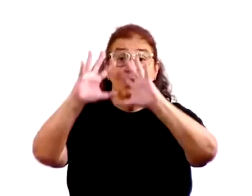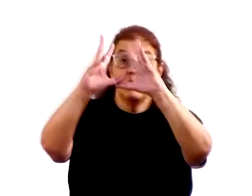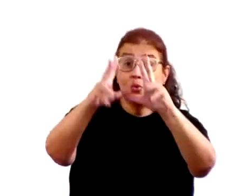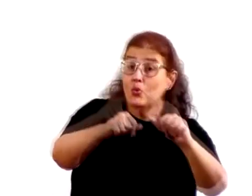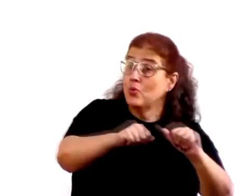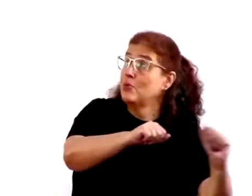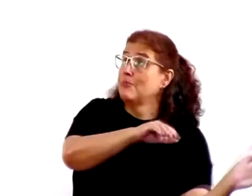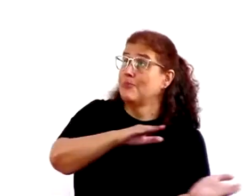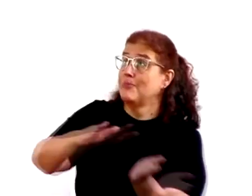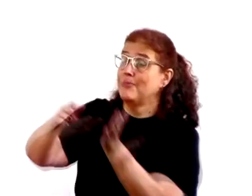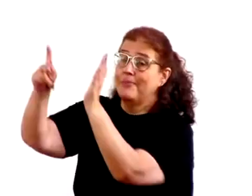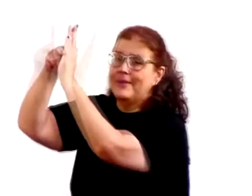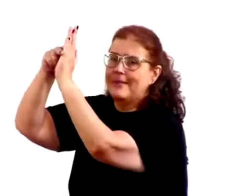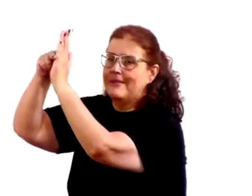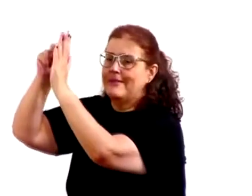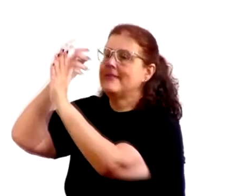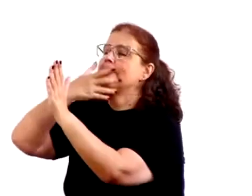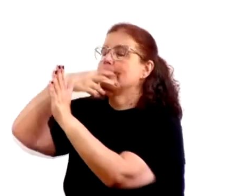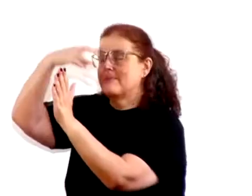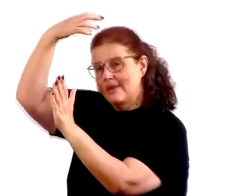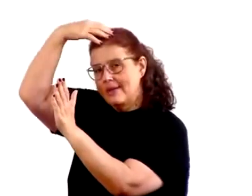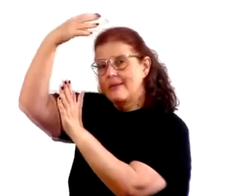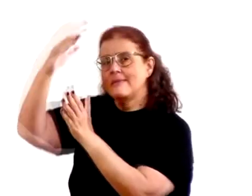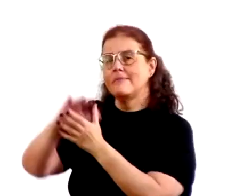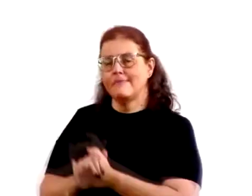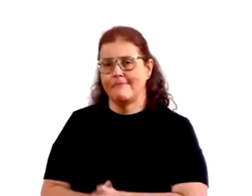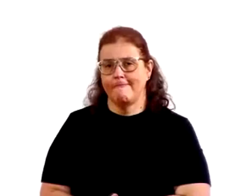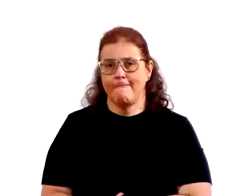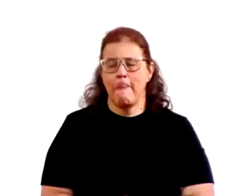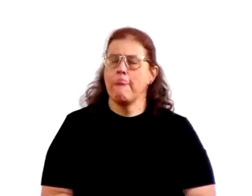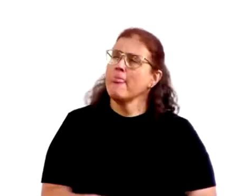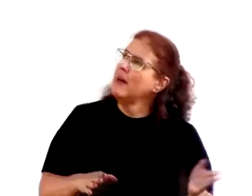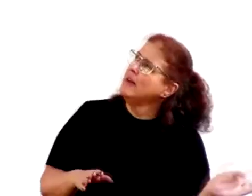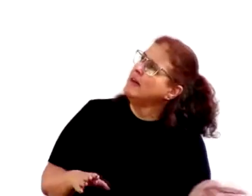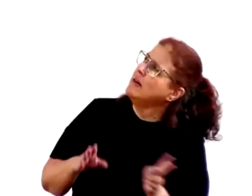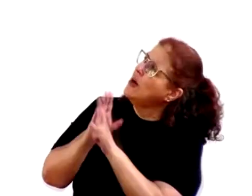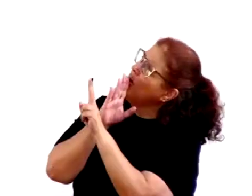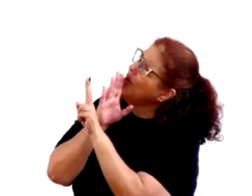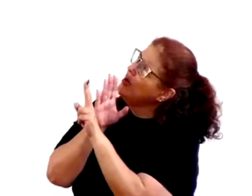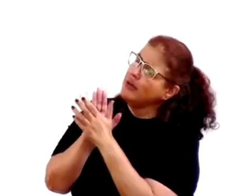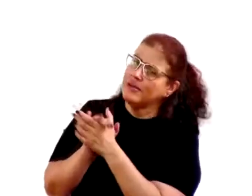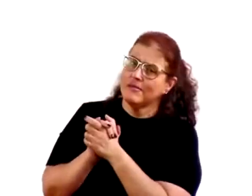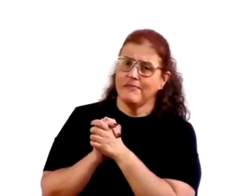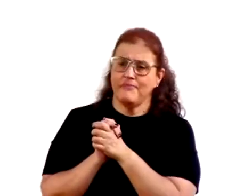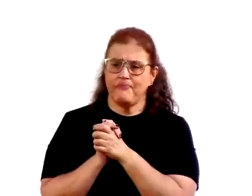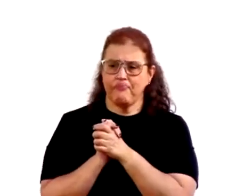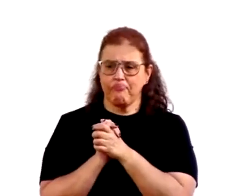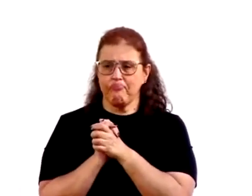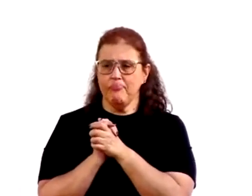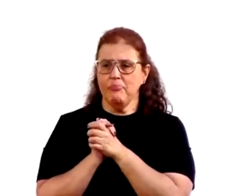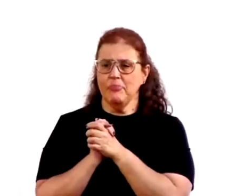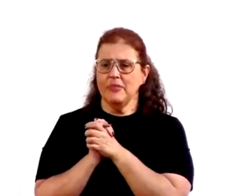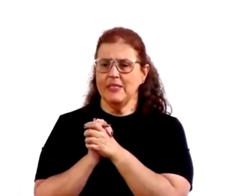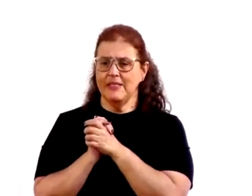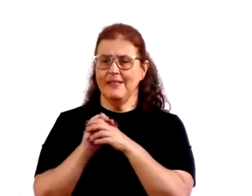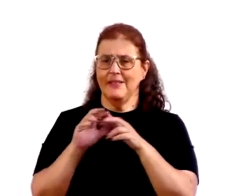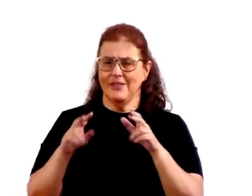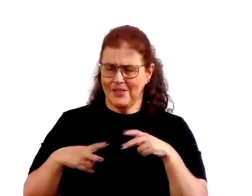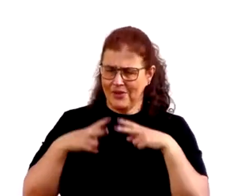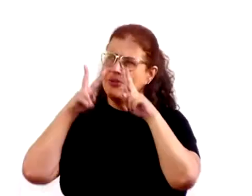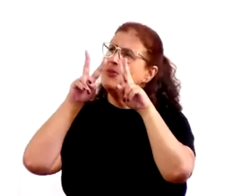Glória. Abram-se a Ele, reconheçam-no, adorem-no, dobrem suas cabeças,